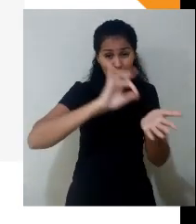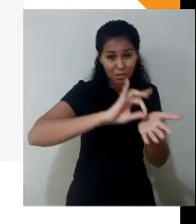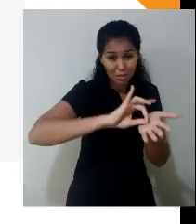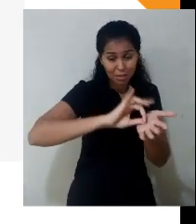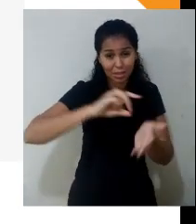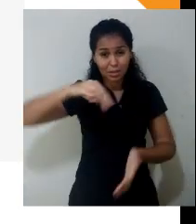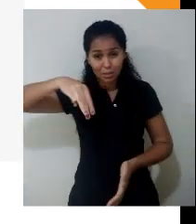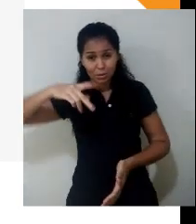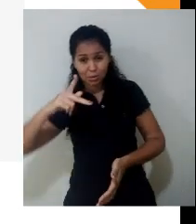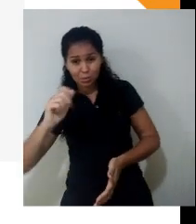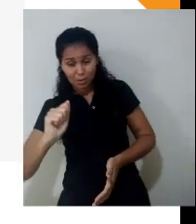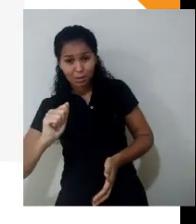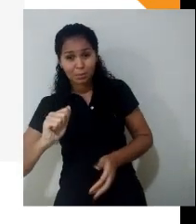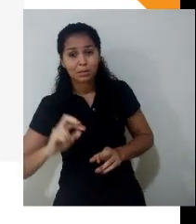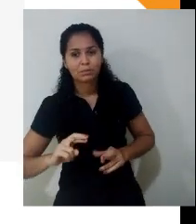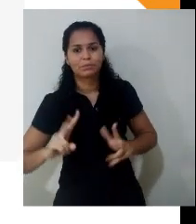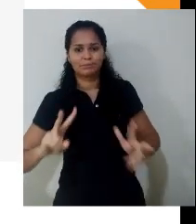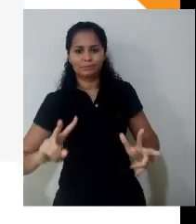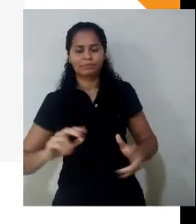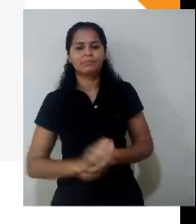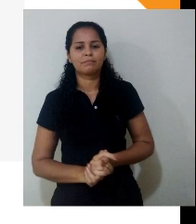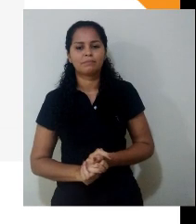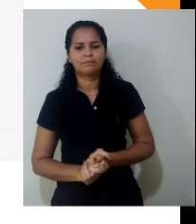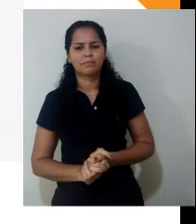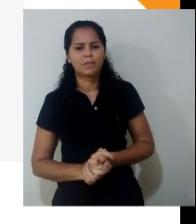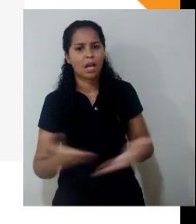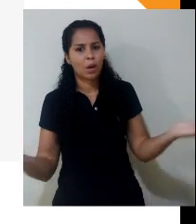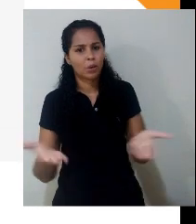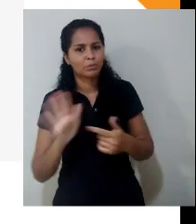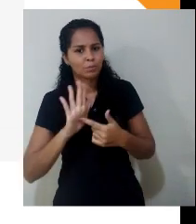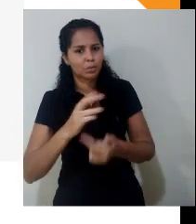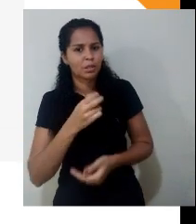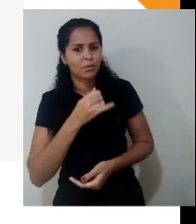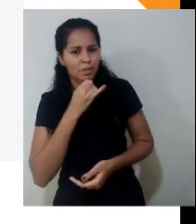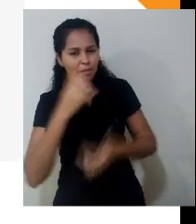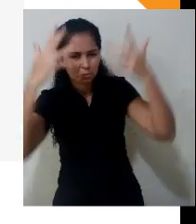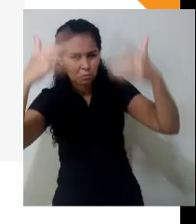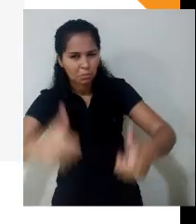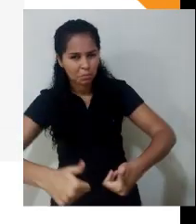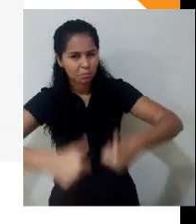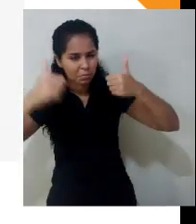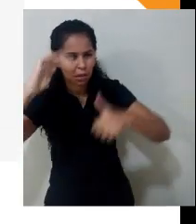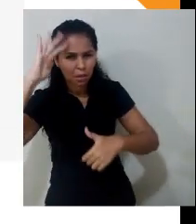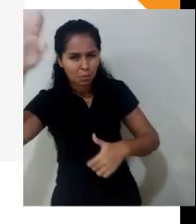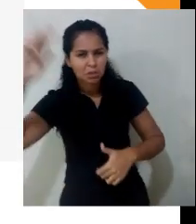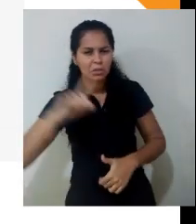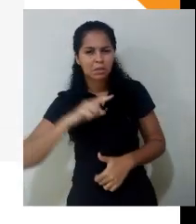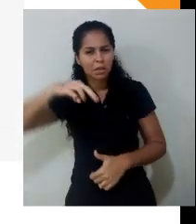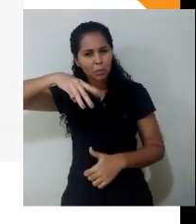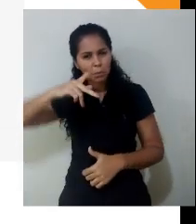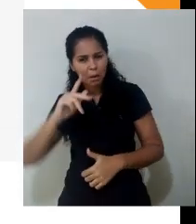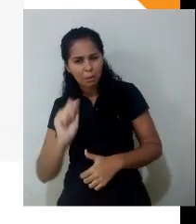do mapa é enorme. Eu vou dar aqui um exemplo, explico melhor. Imagine aqui que você tem um mapa na sua